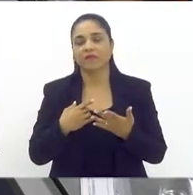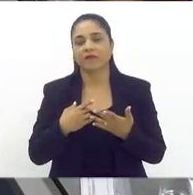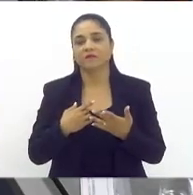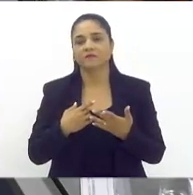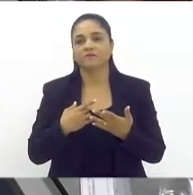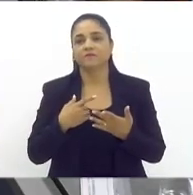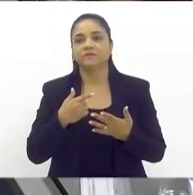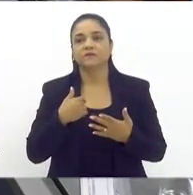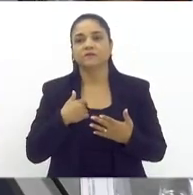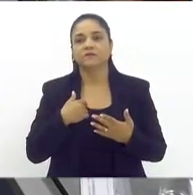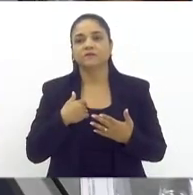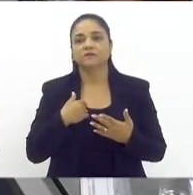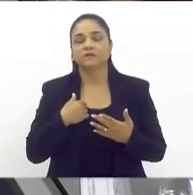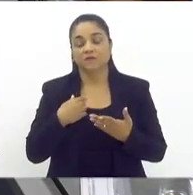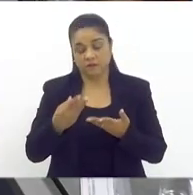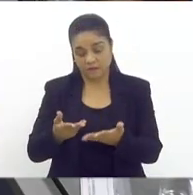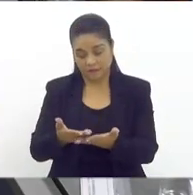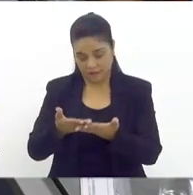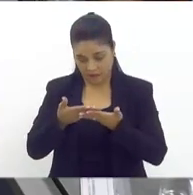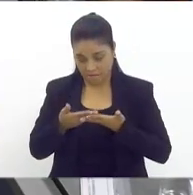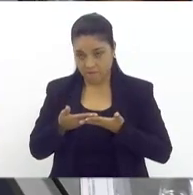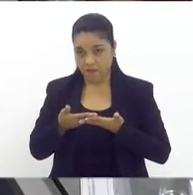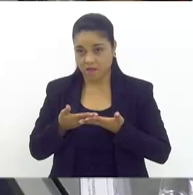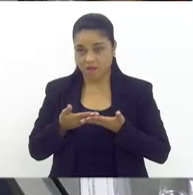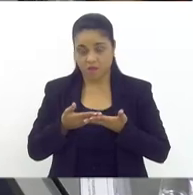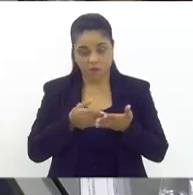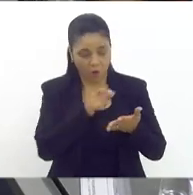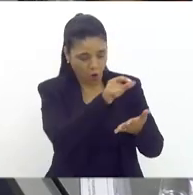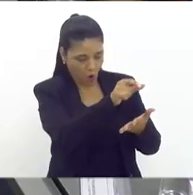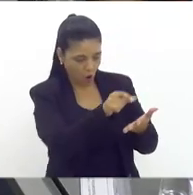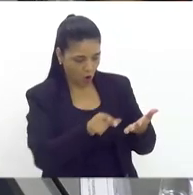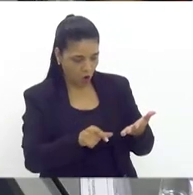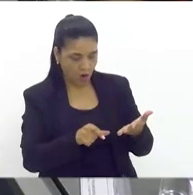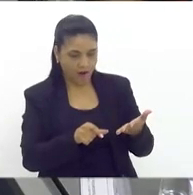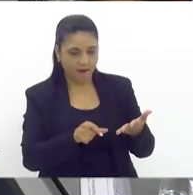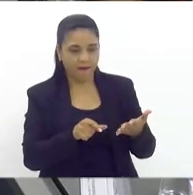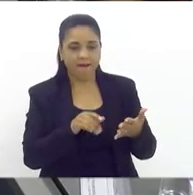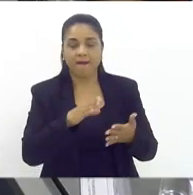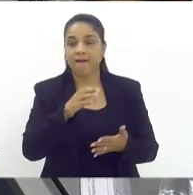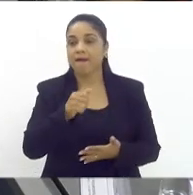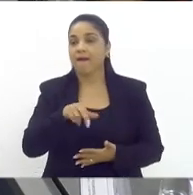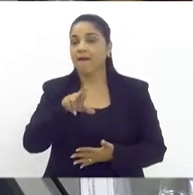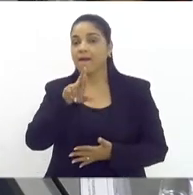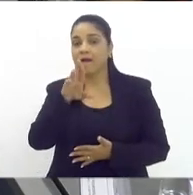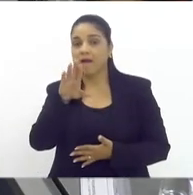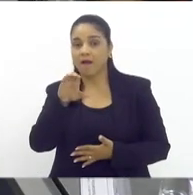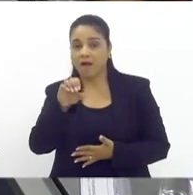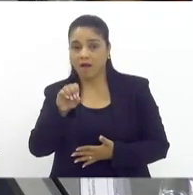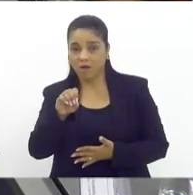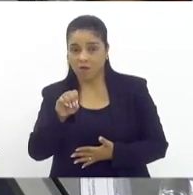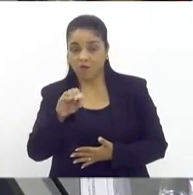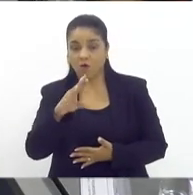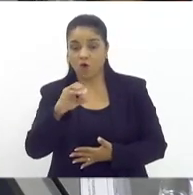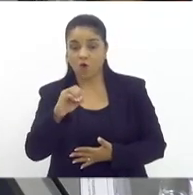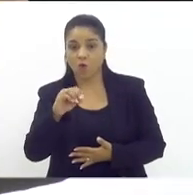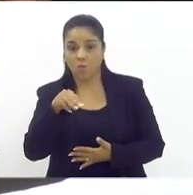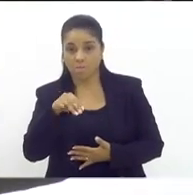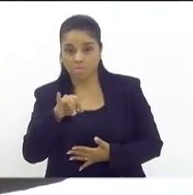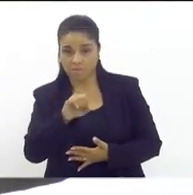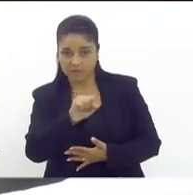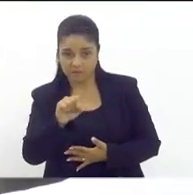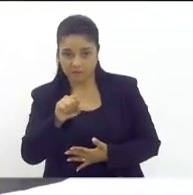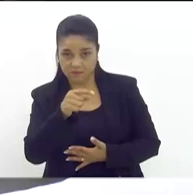que o Senhor nos encaminha tem uma coluna aqui cargo comissão carro comissão vou pegar o primeiro aqui que esteja